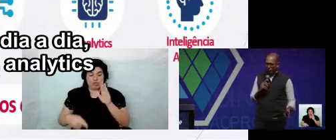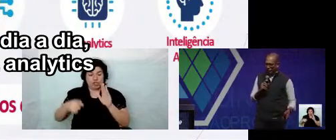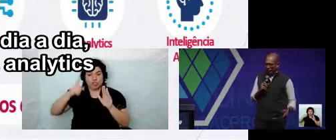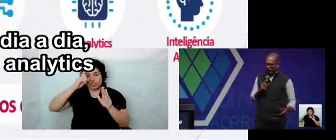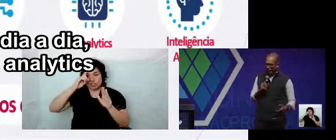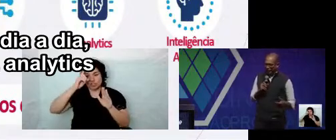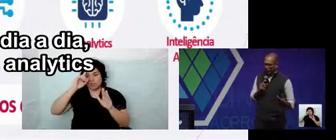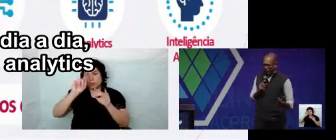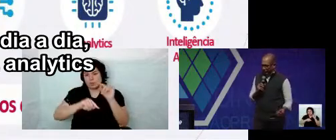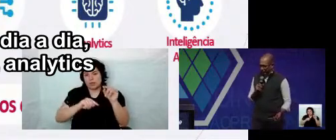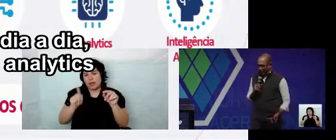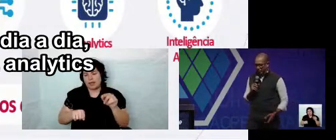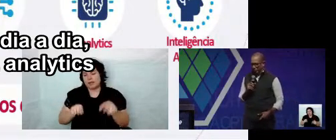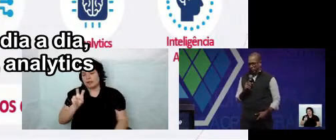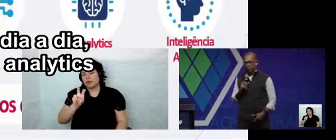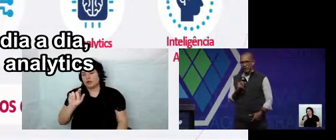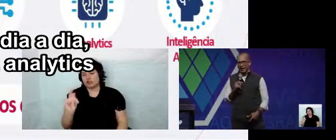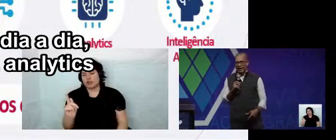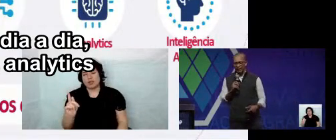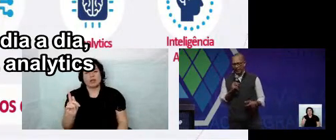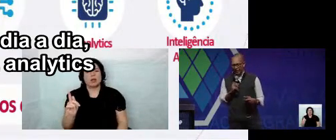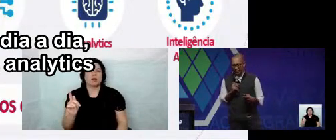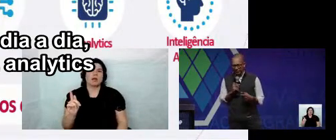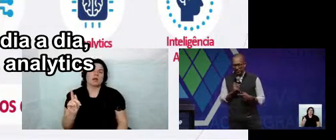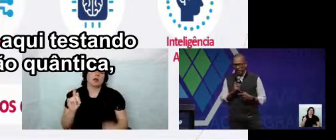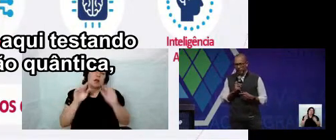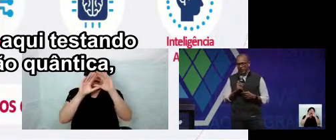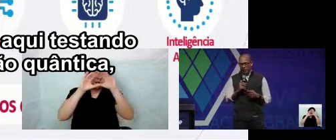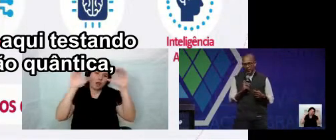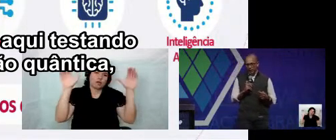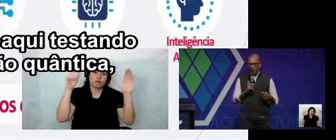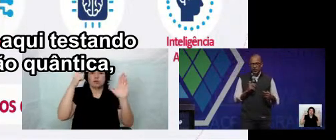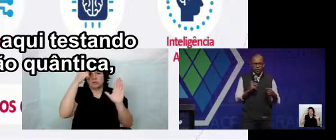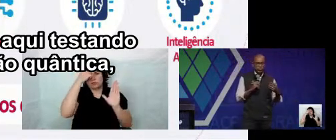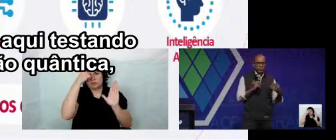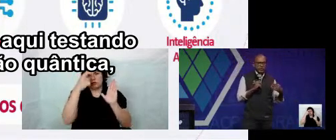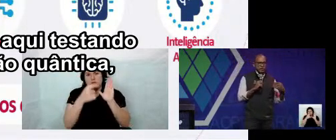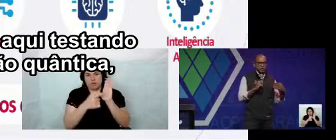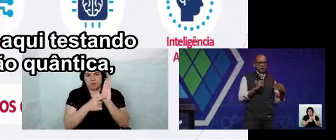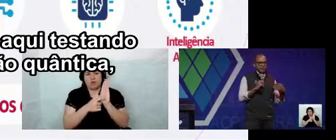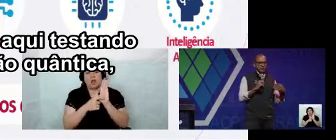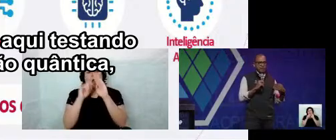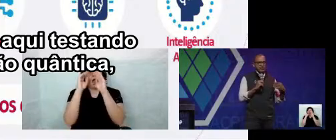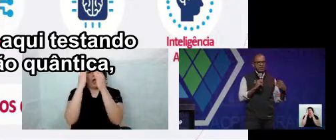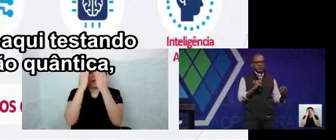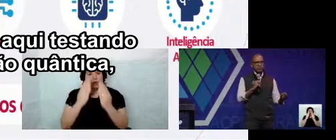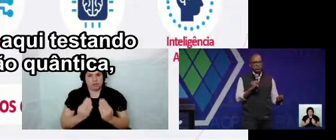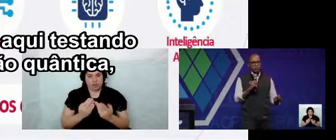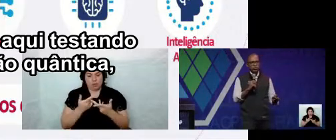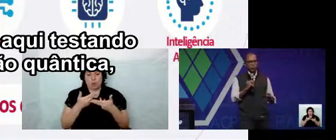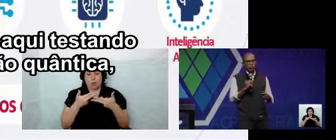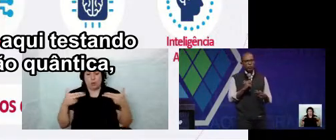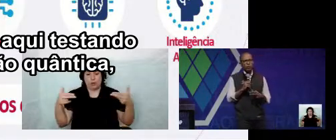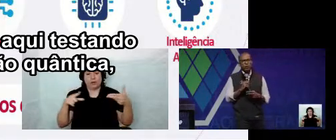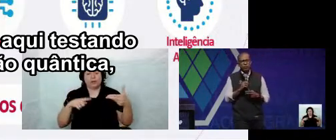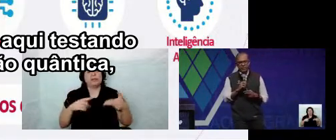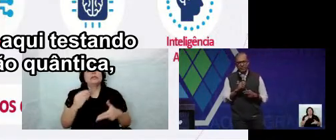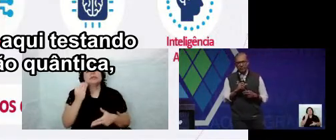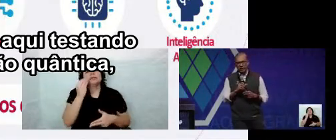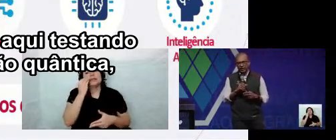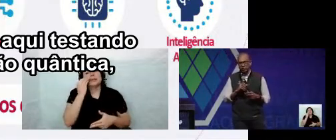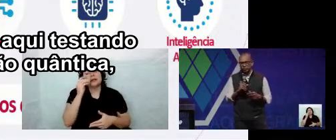como 5G, Cloud, e próprio IA, Analytics, e coisas que a gente ainda vem aqui testando,